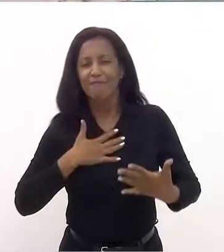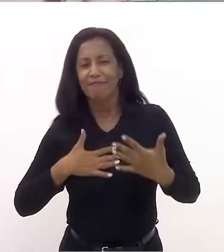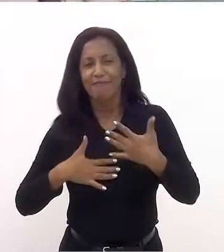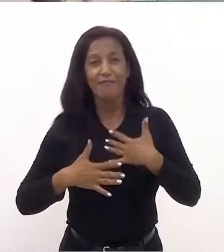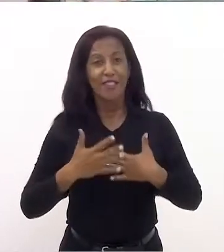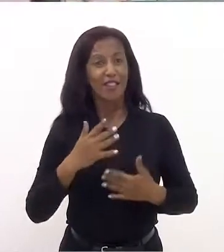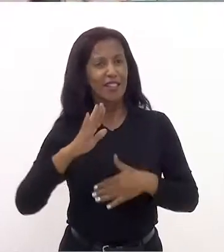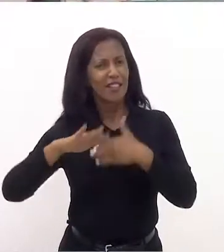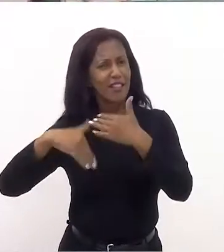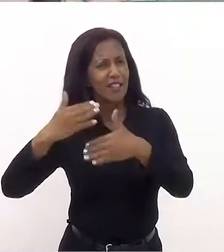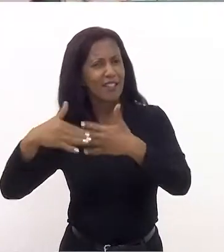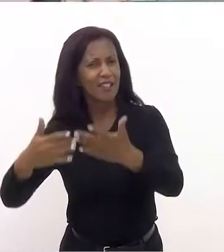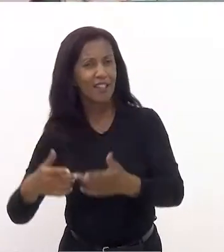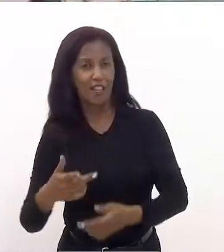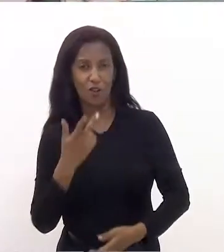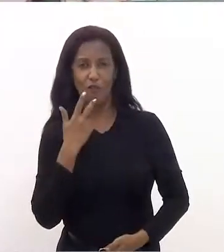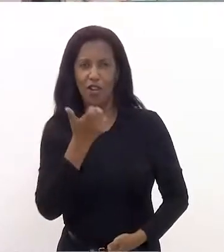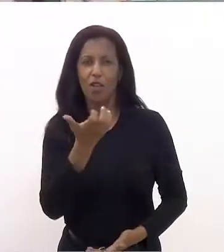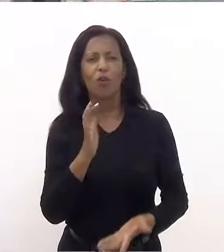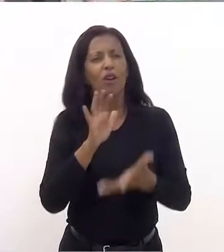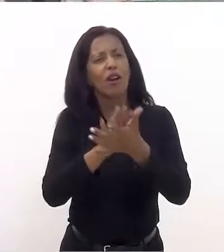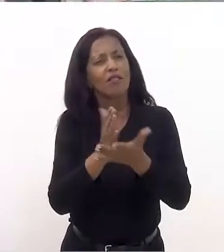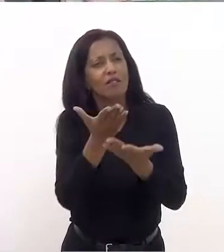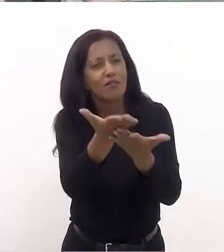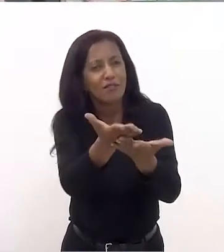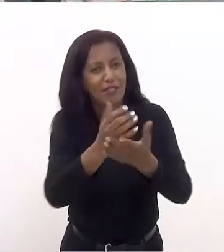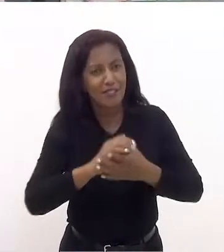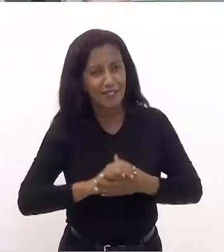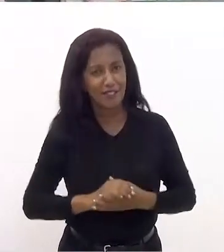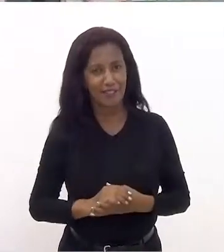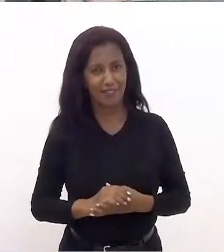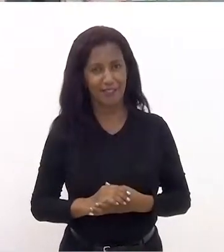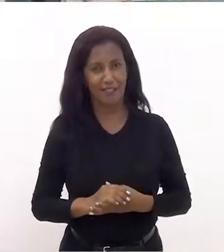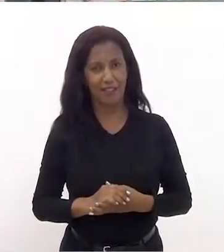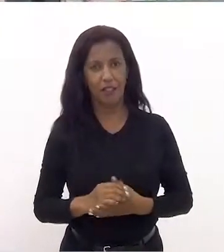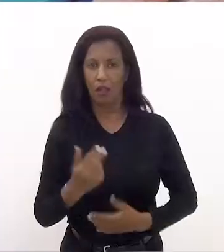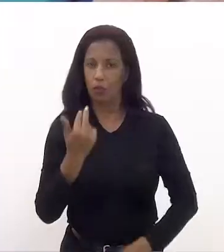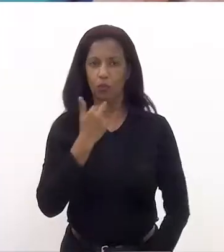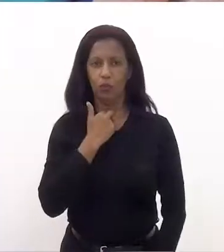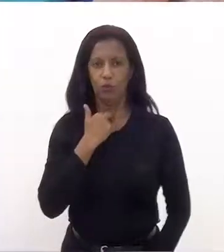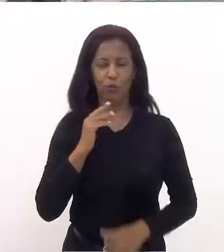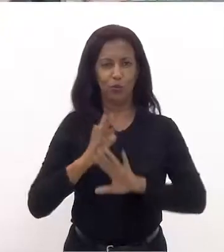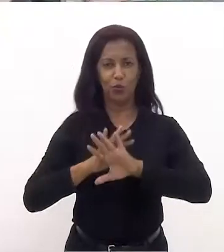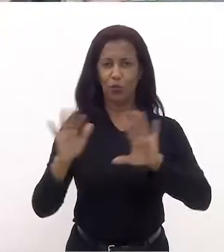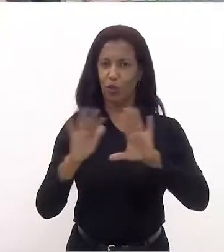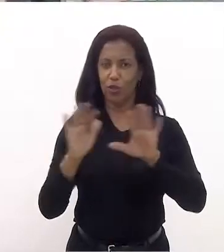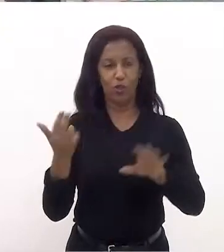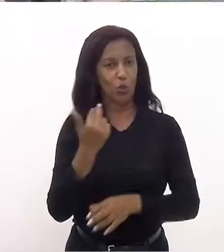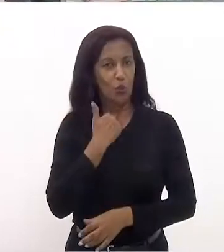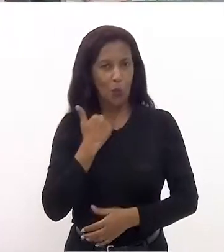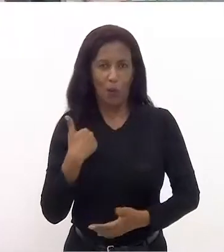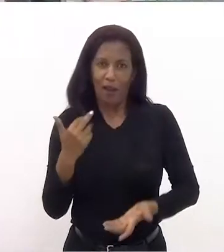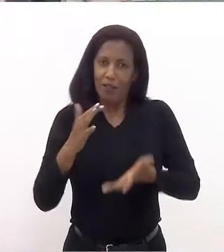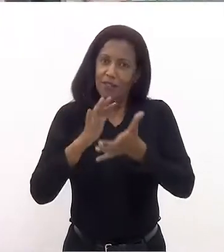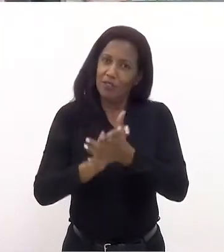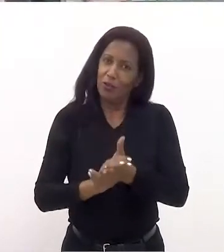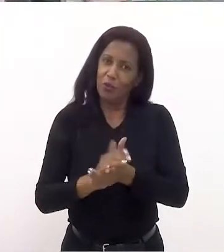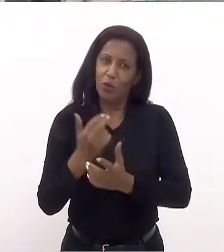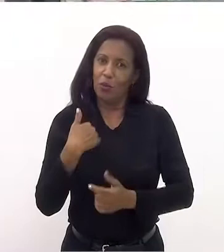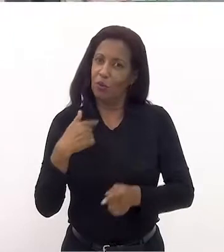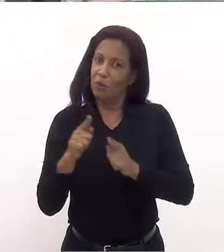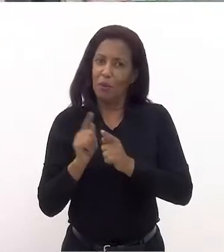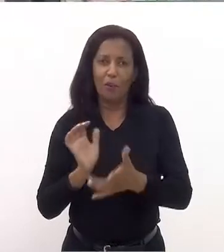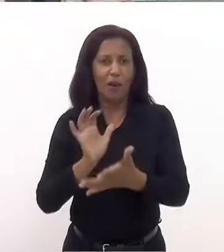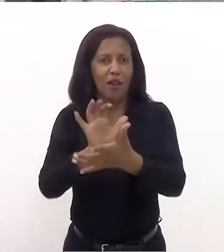E lá pelas tantas, eu falei, eu quero casar com você. Nossa. Ela disse, não pode. Você não pode casar comigo,